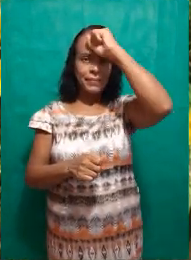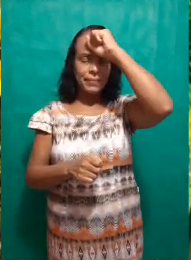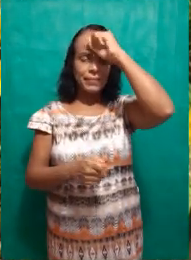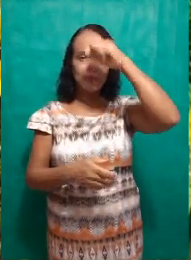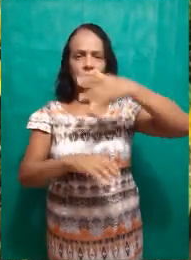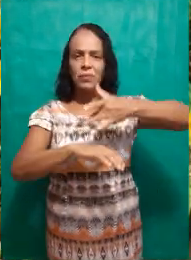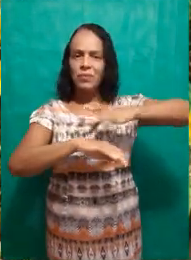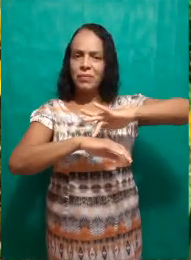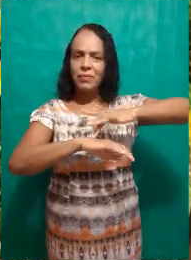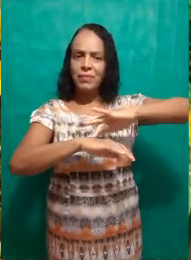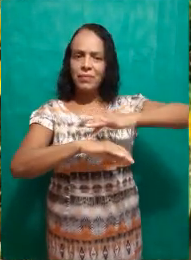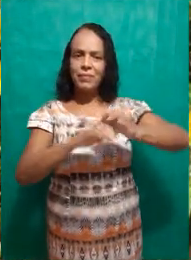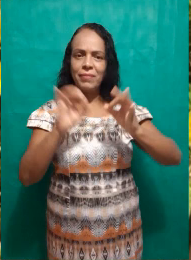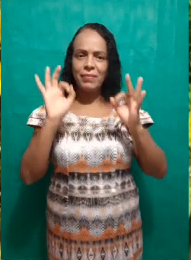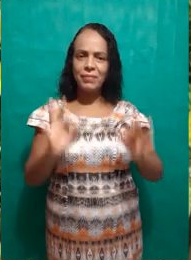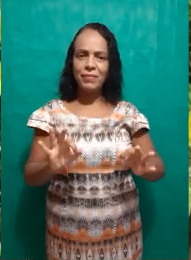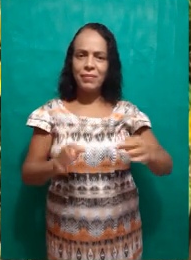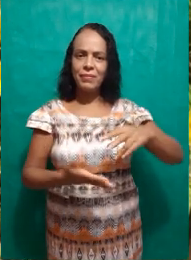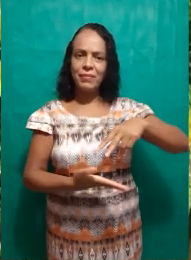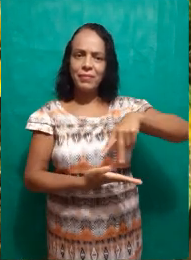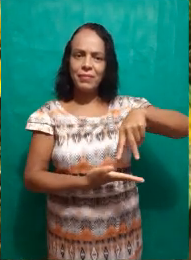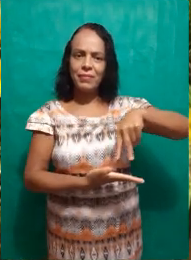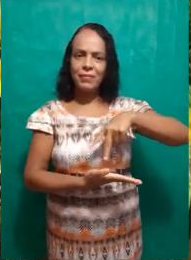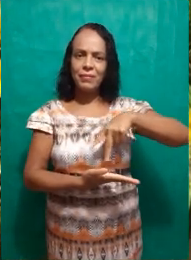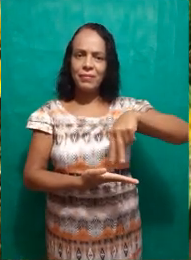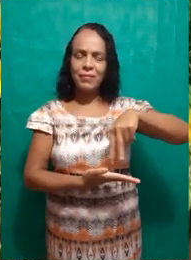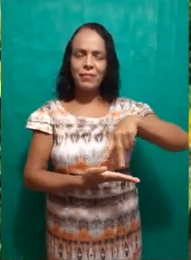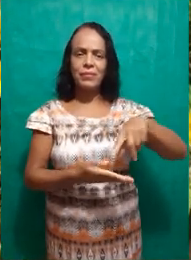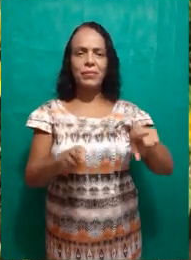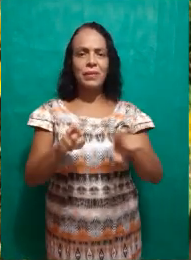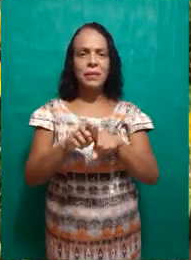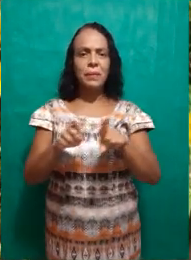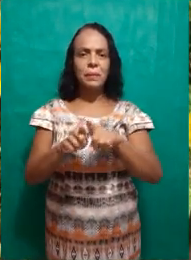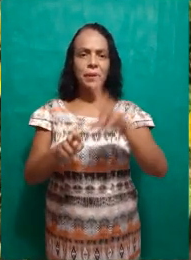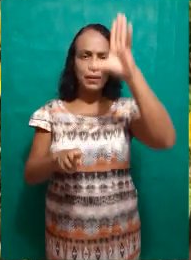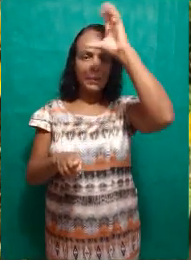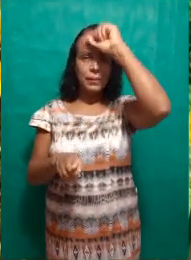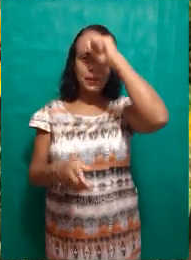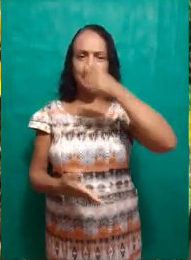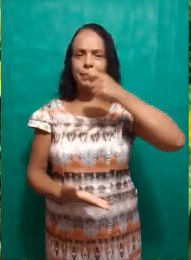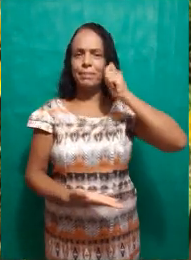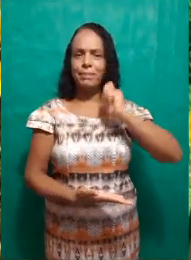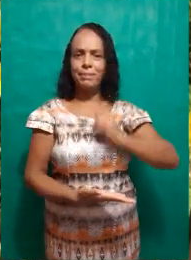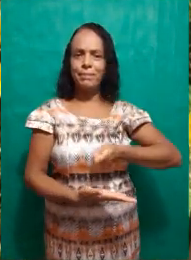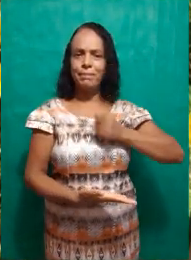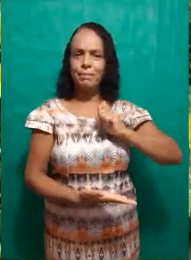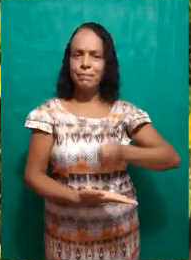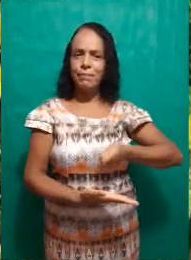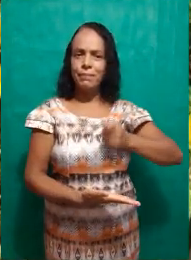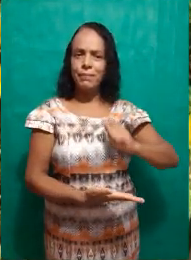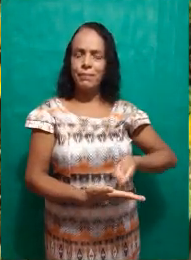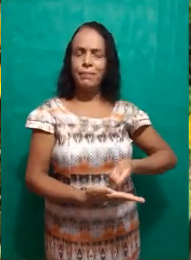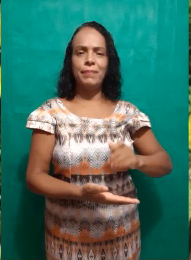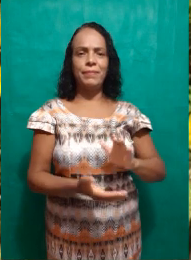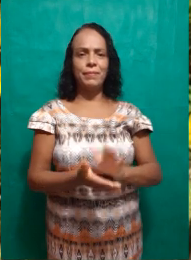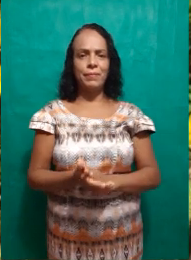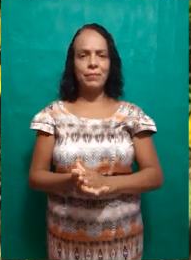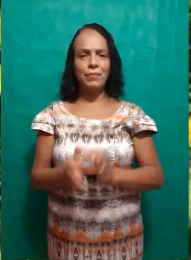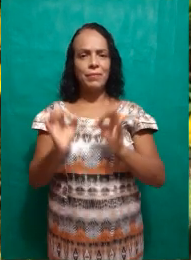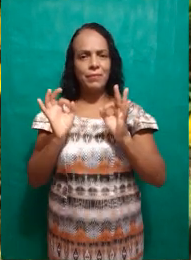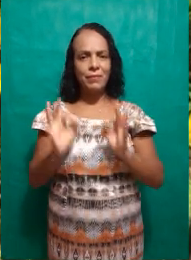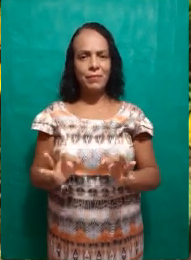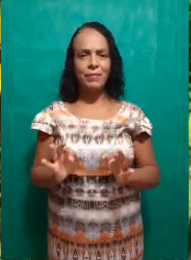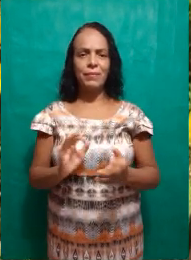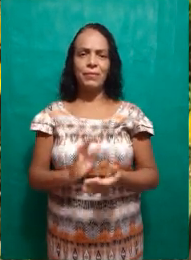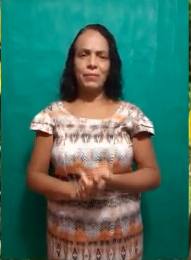passos, bater o maracá, entender que não é simplesmente só tocar o maracá, sem